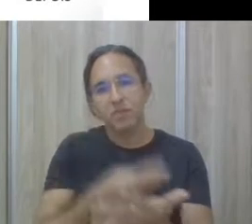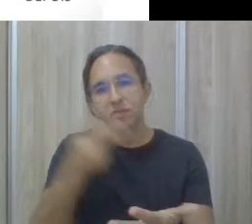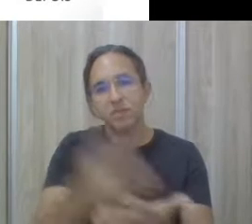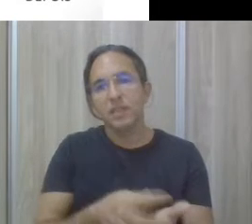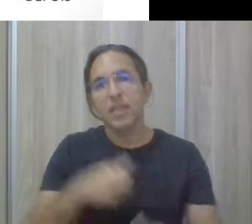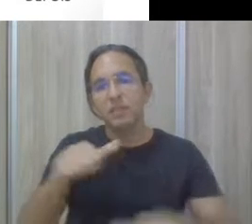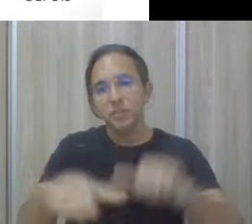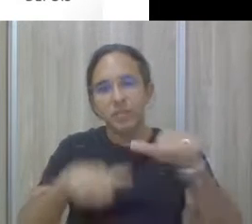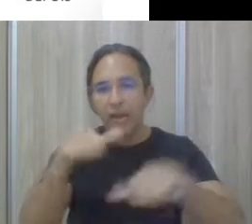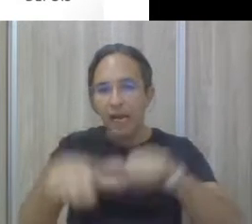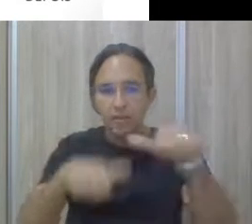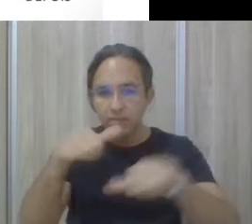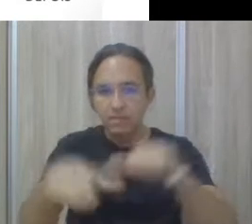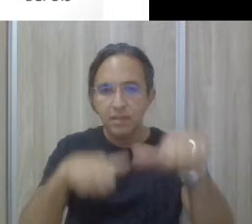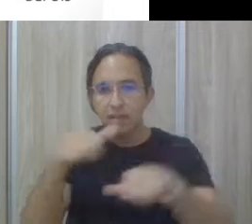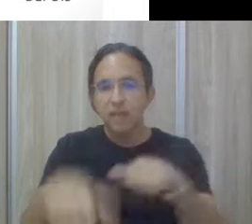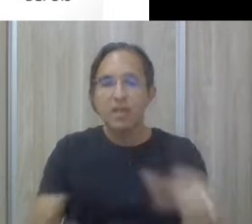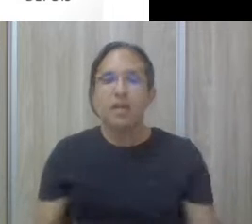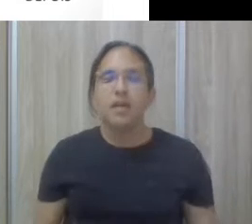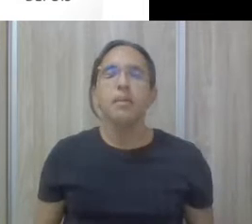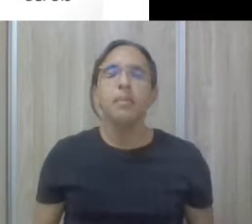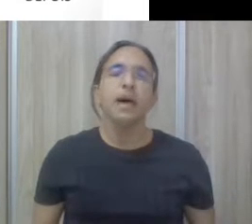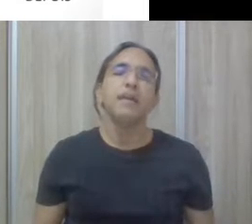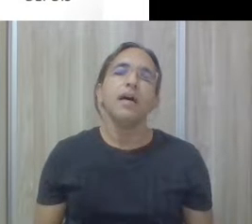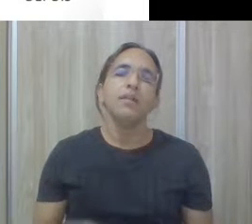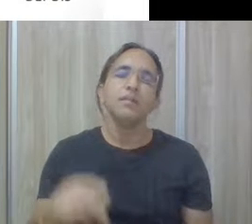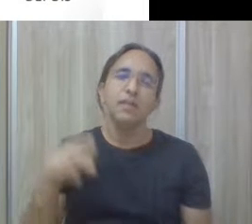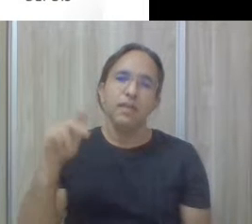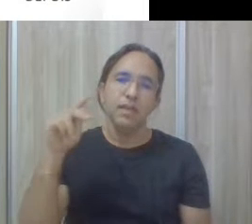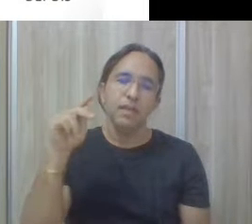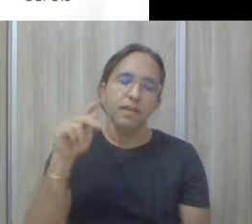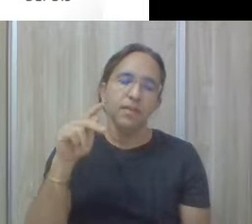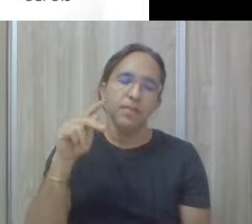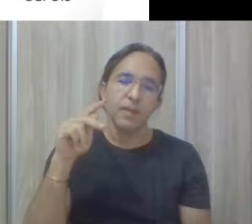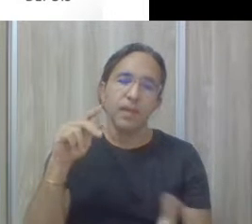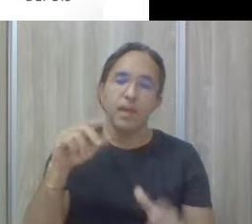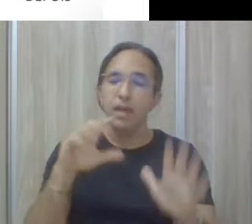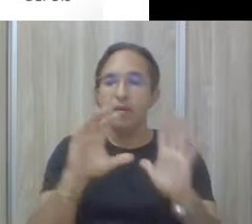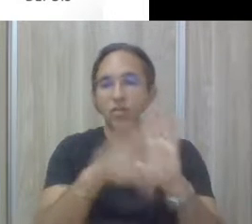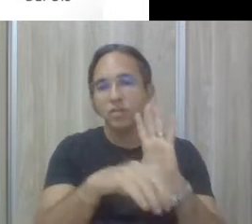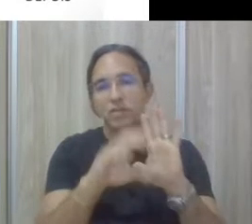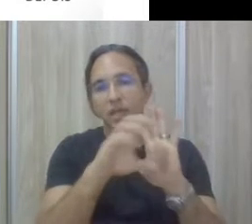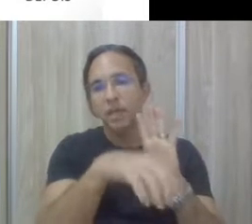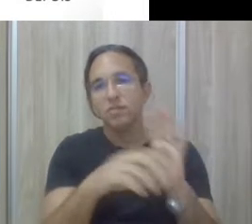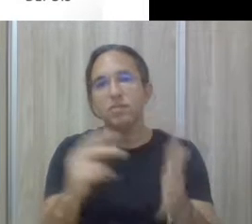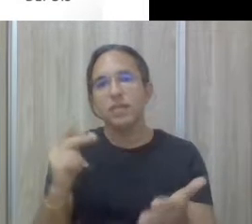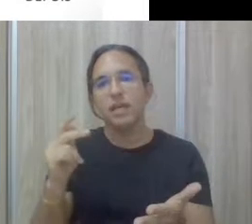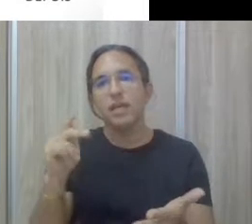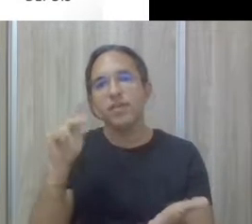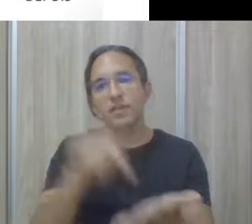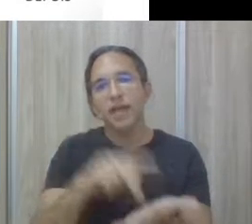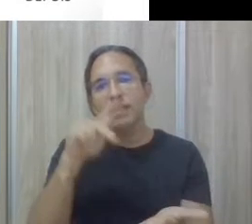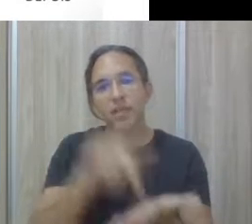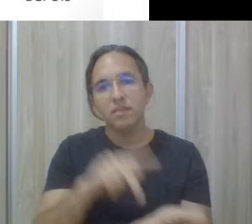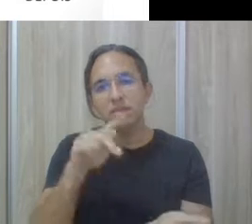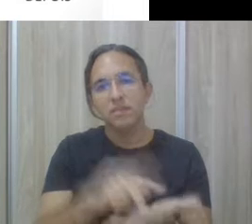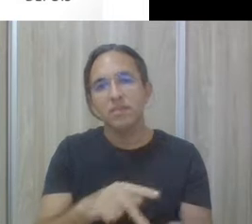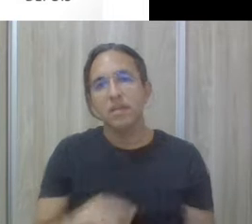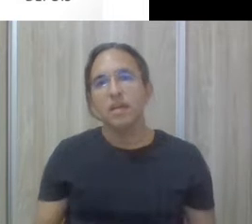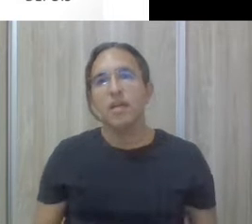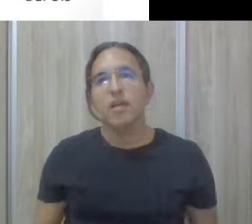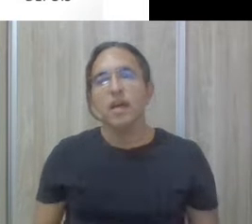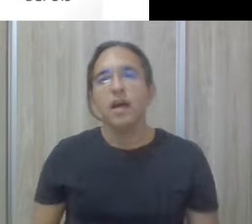errôneos mesmo, que eles mudaram e passaram a ser conceitos